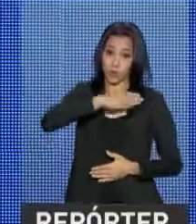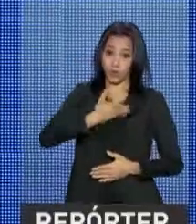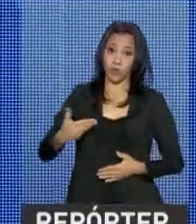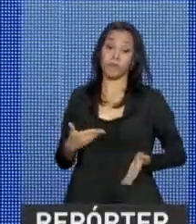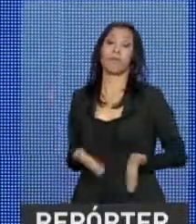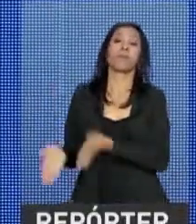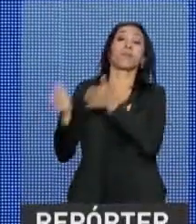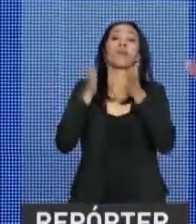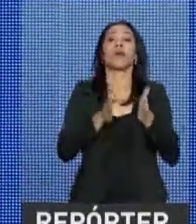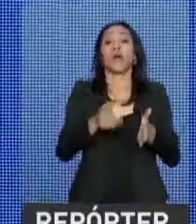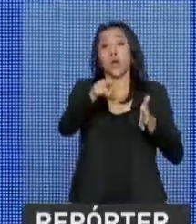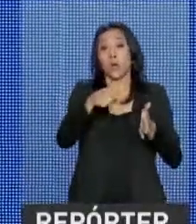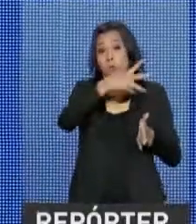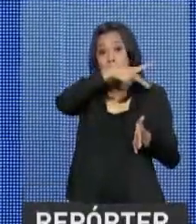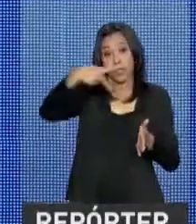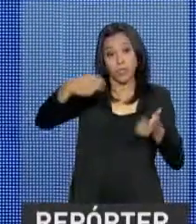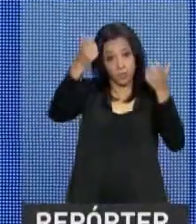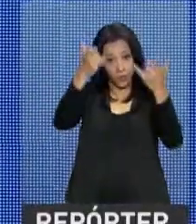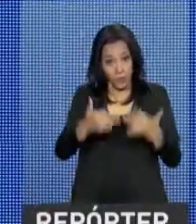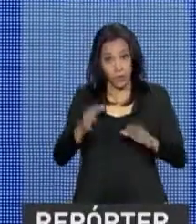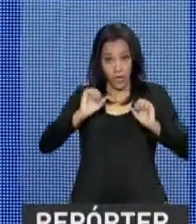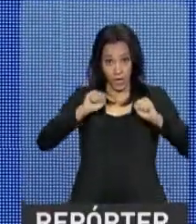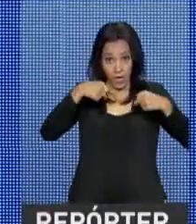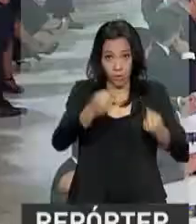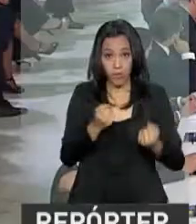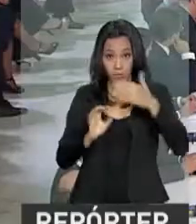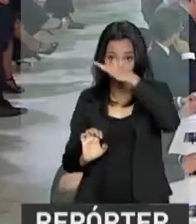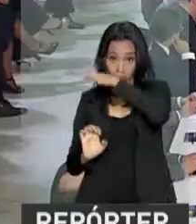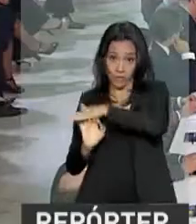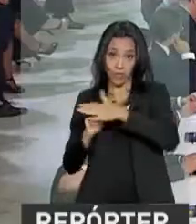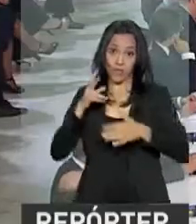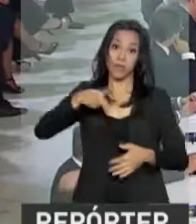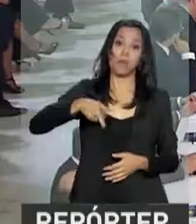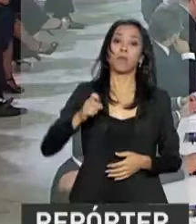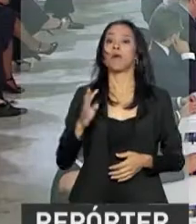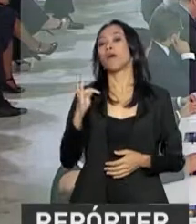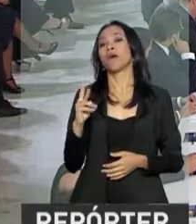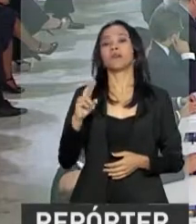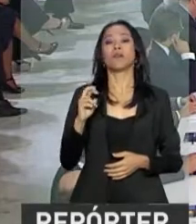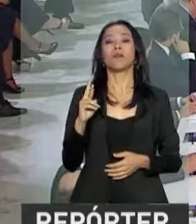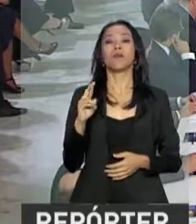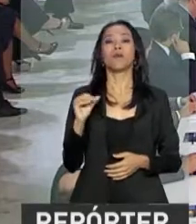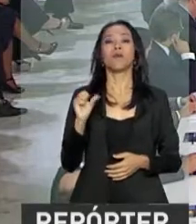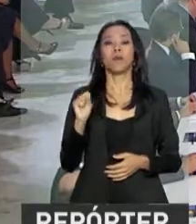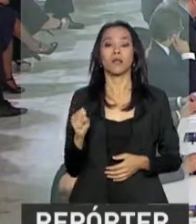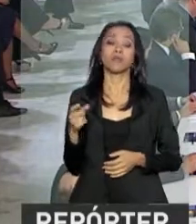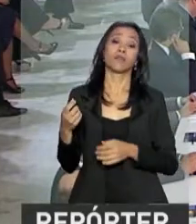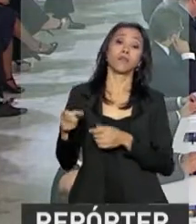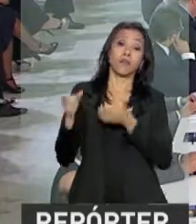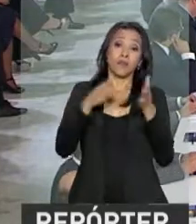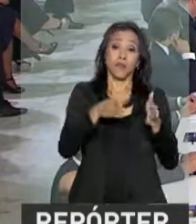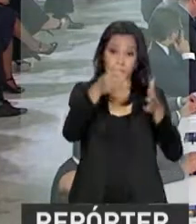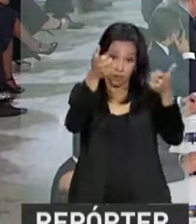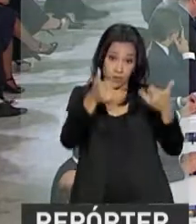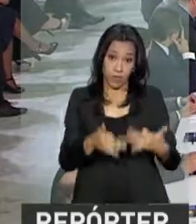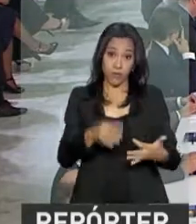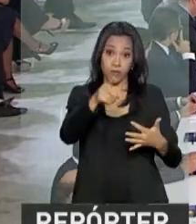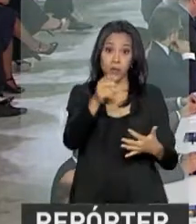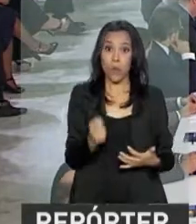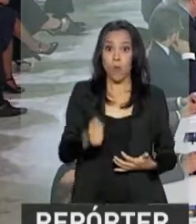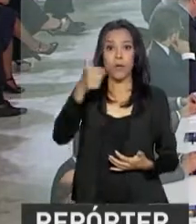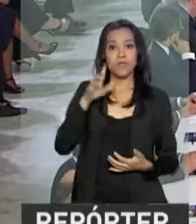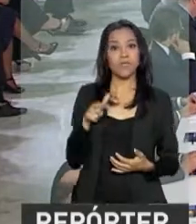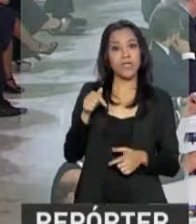falou da recuperação da petrobras a empresa acaba de obter quase 7 bilhões de lucro